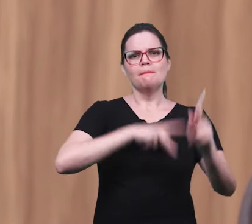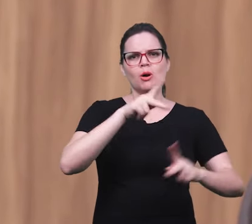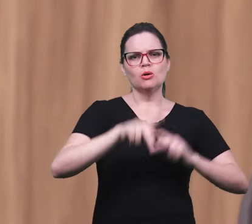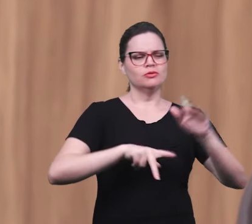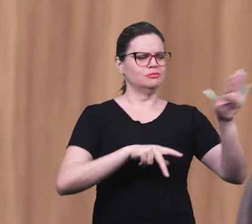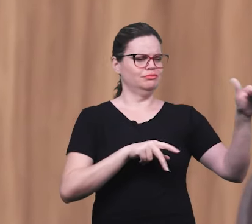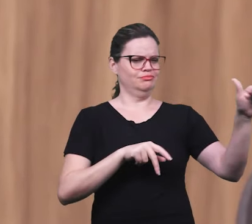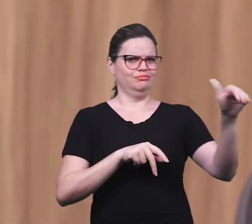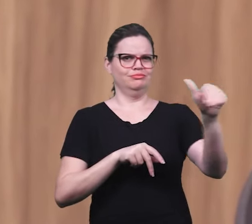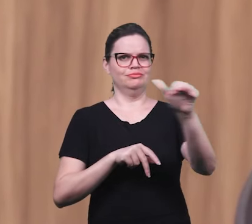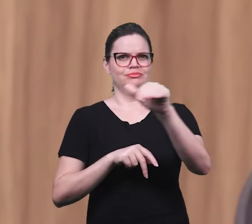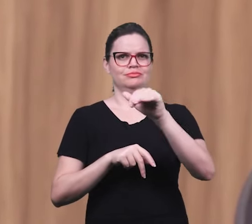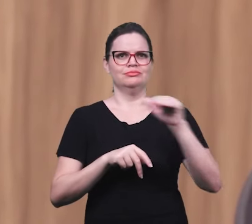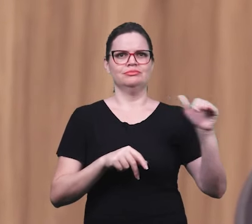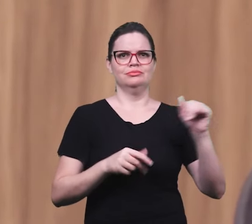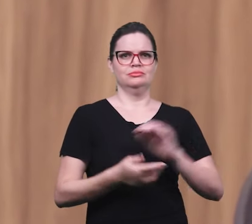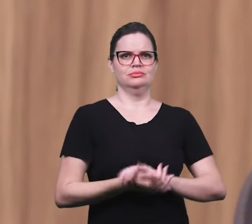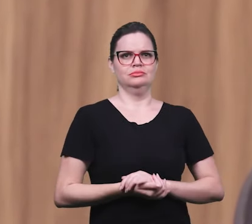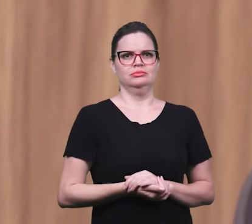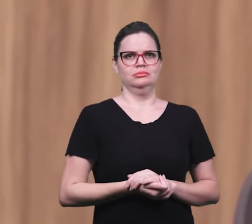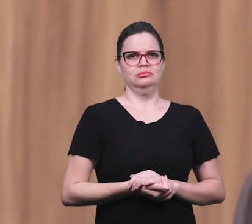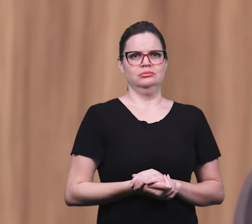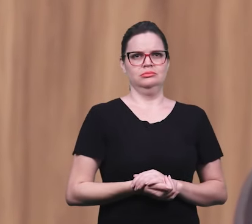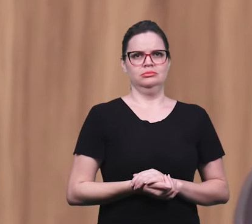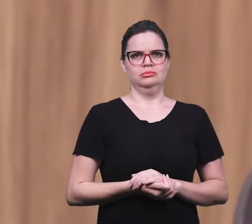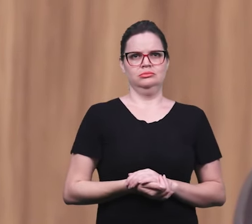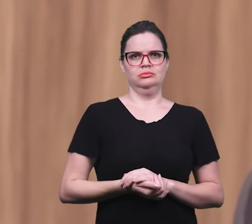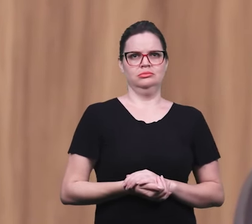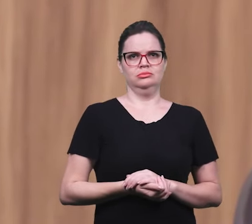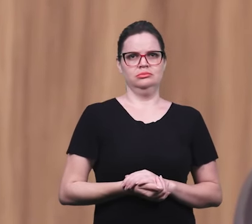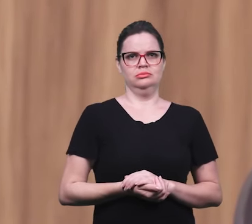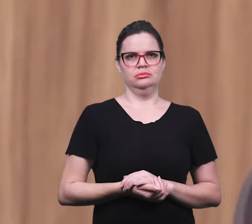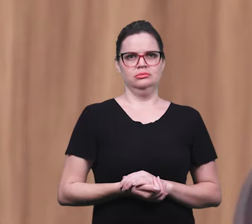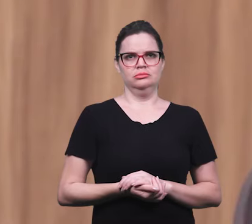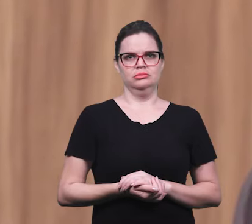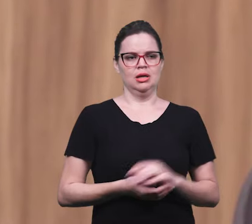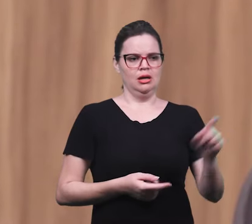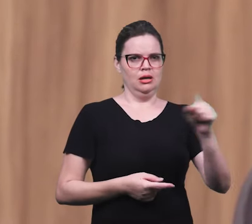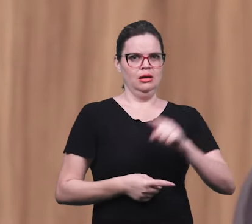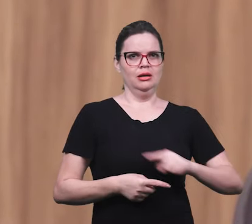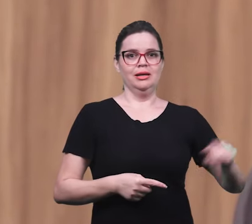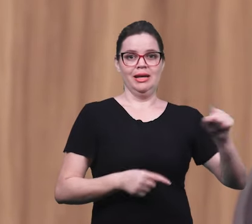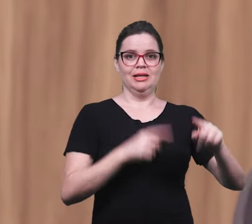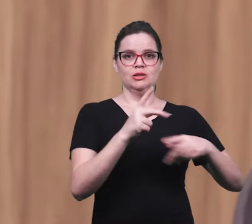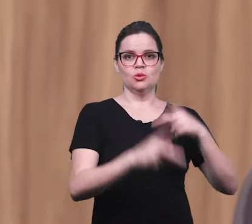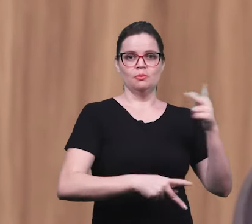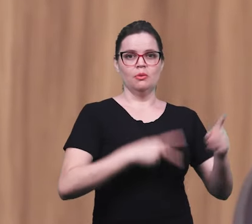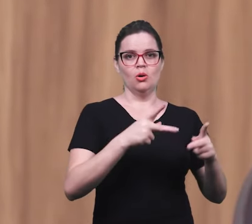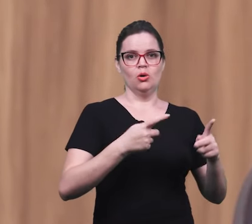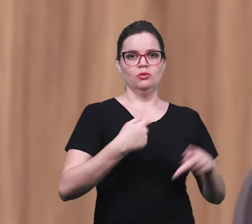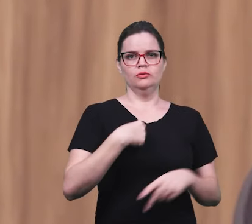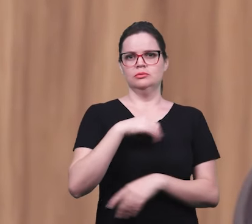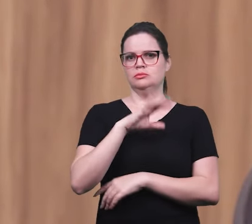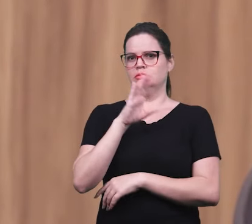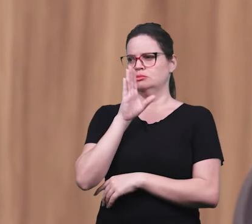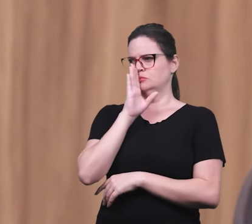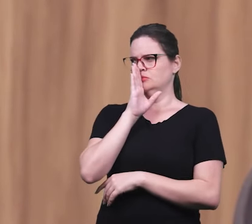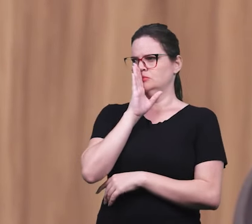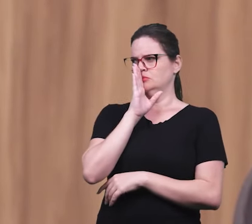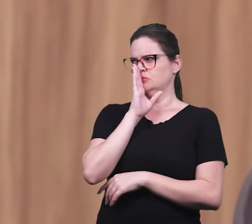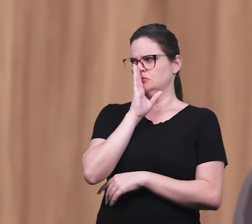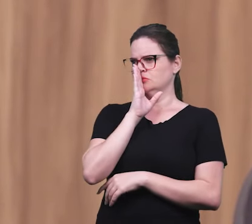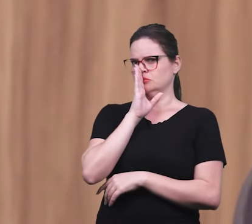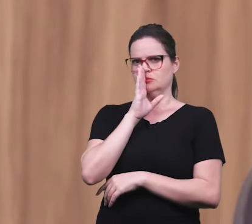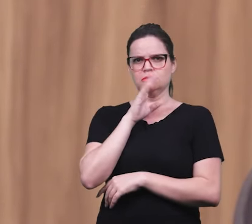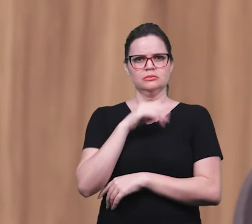a Bíblia diz assim, ficou mudo, parado, sem falar nada diante da palavra de Elias, para os irmãos perceberem a insensibilidade